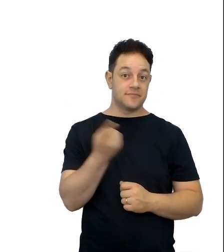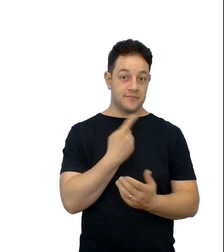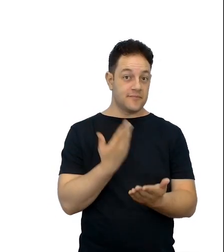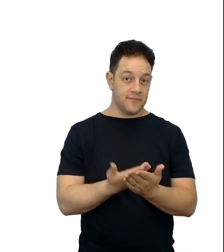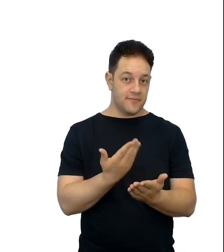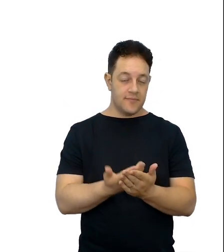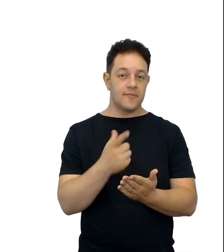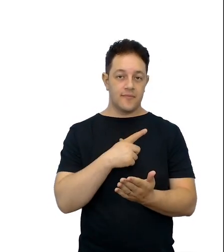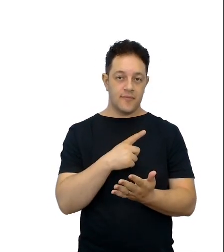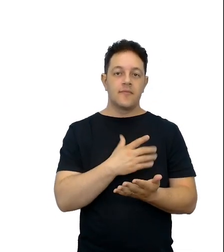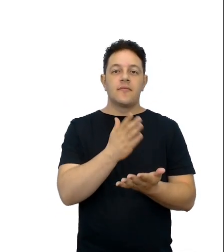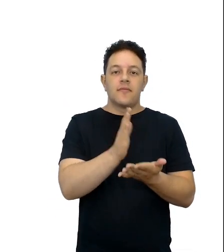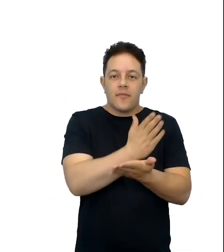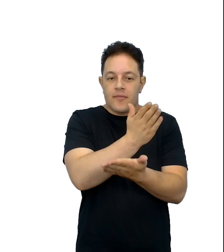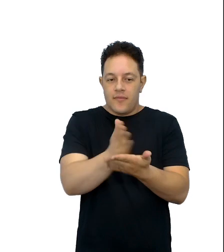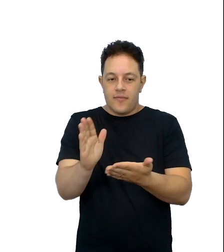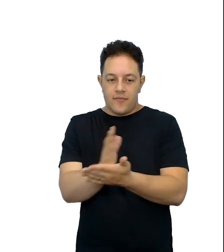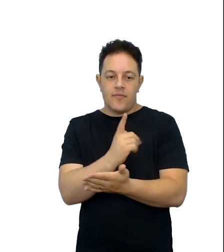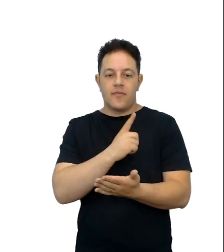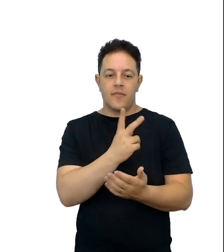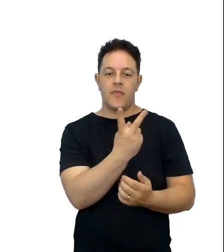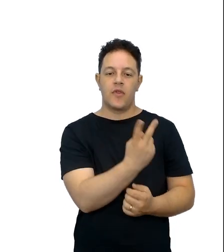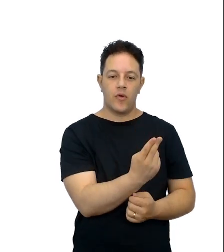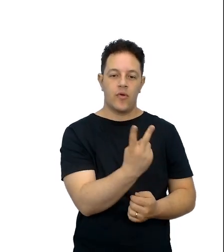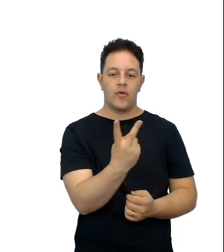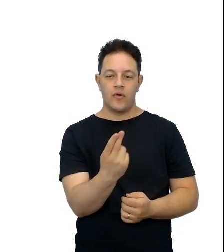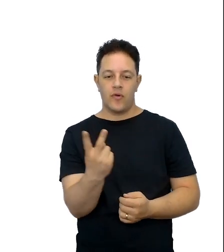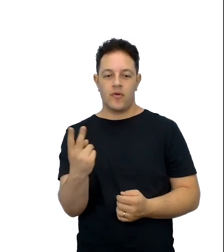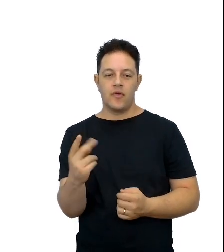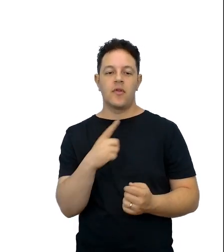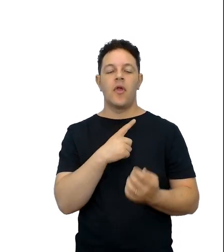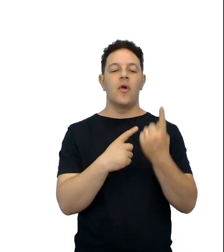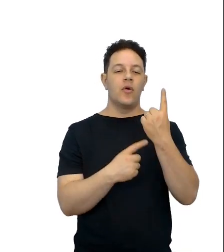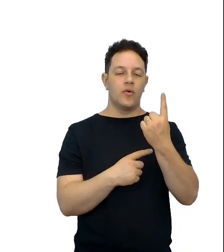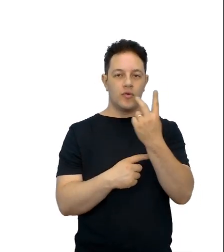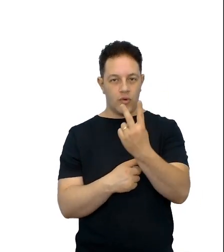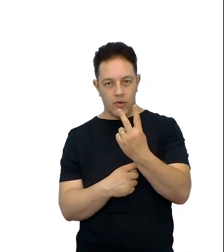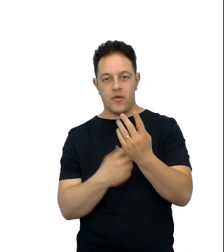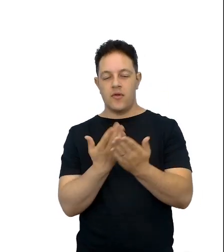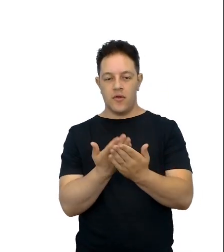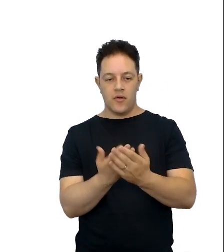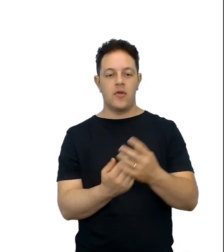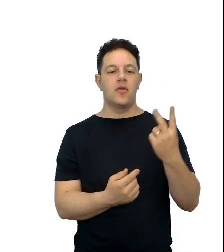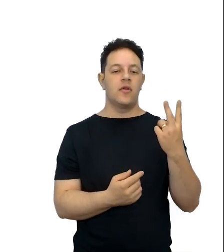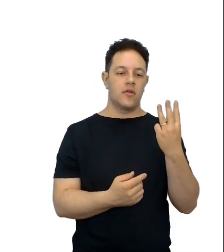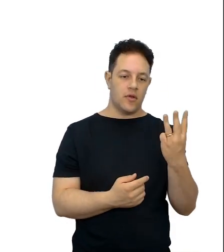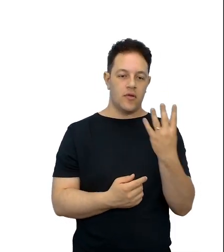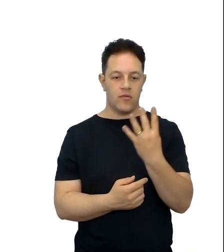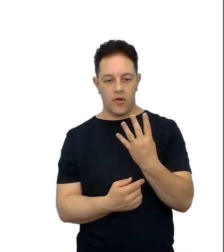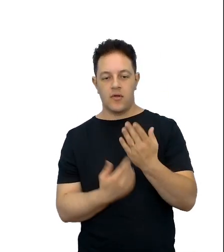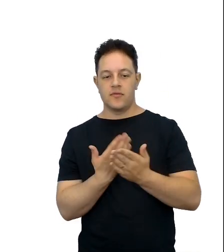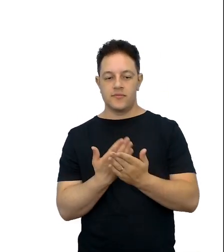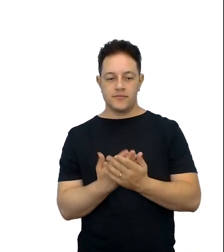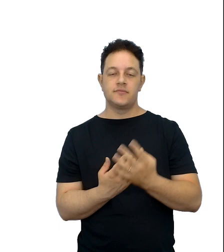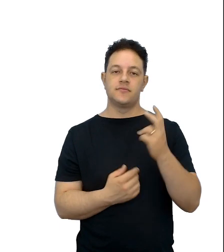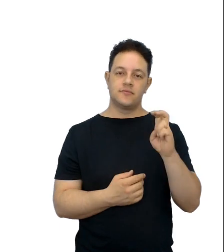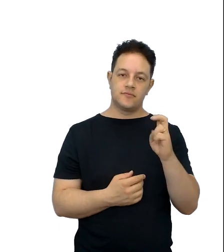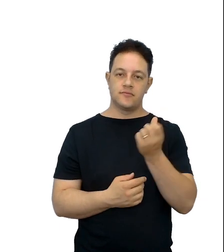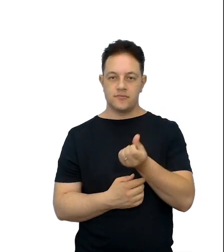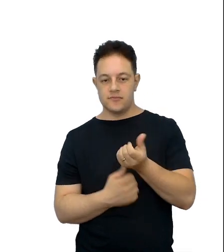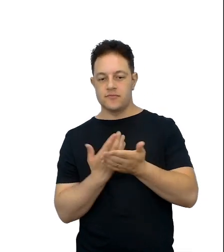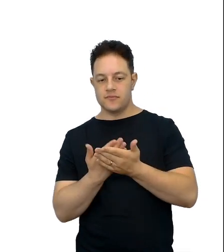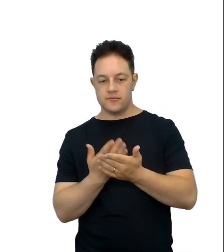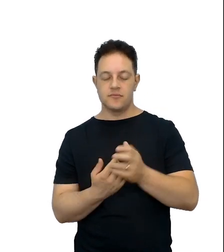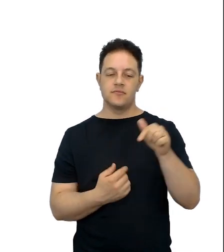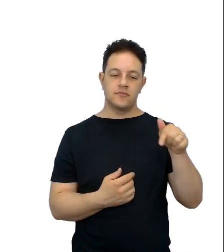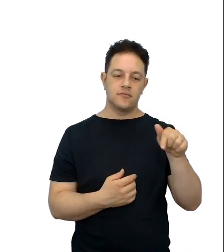estão divididas em duplas, né? As aulas 1 e 2, 3 e 4, 5 e 6, 7 e 8. As aulas 1 e 2, se vocês olharem aí